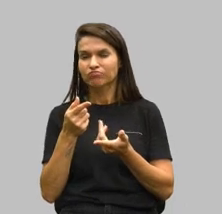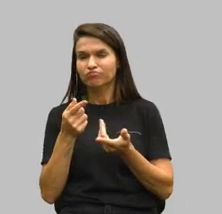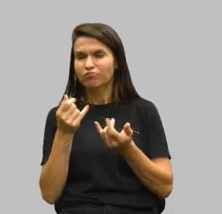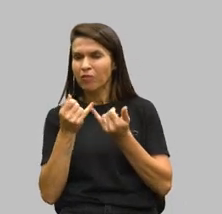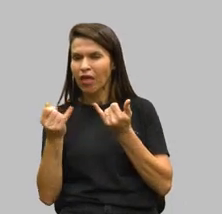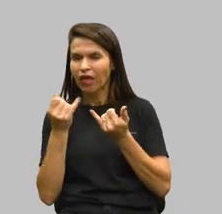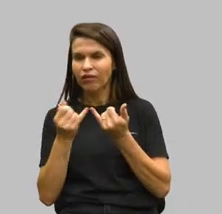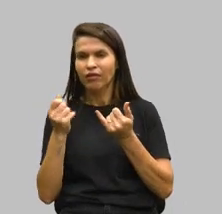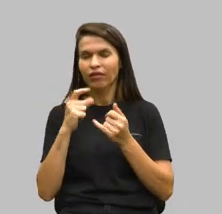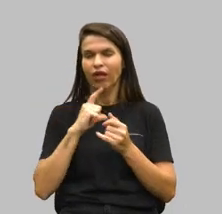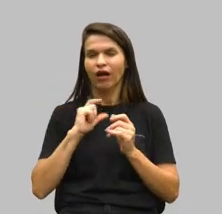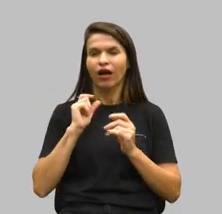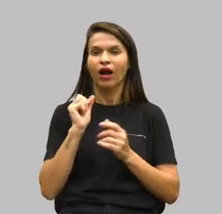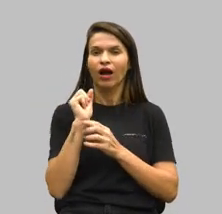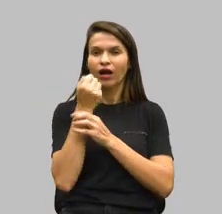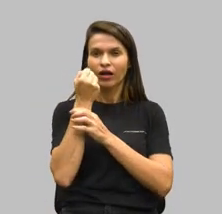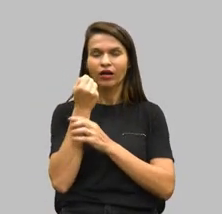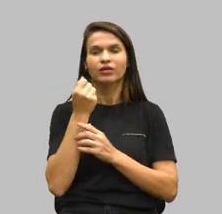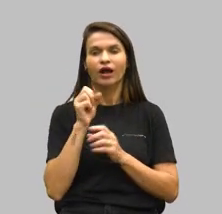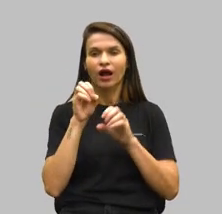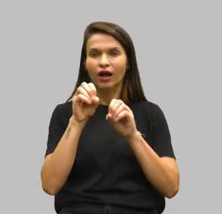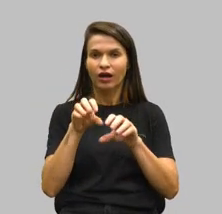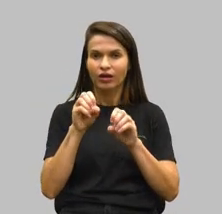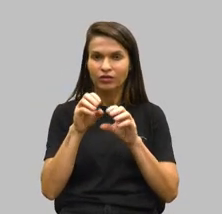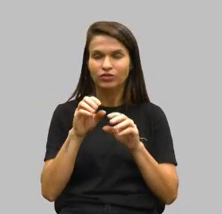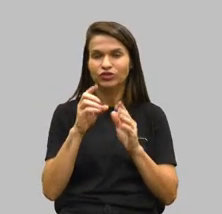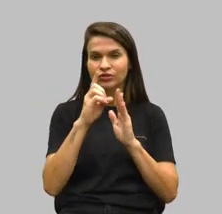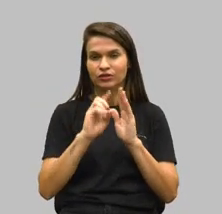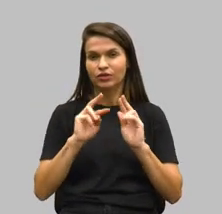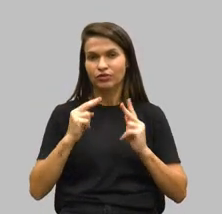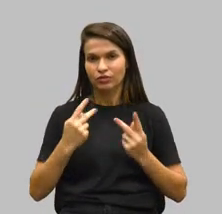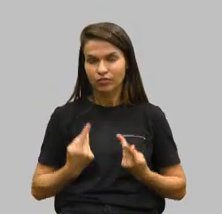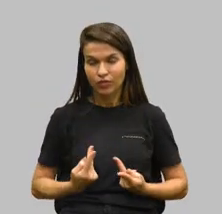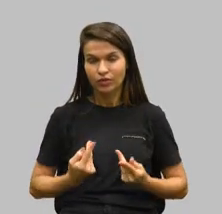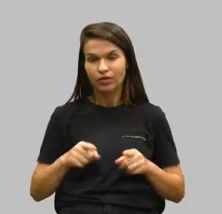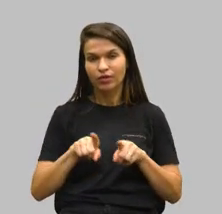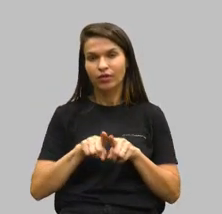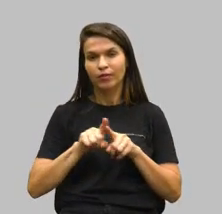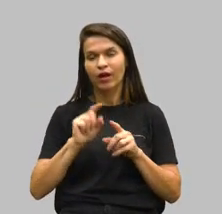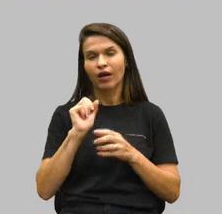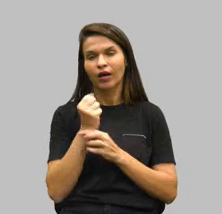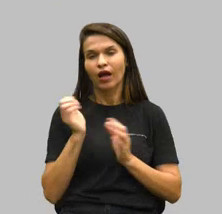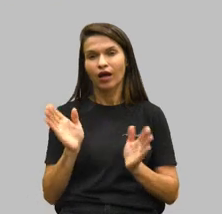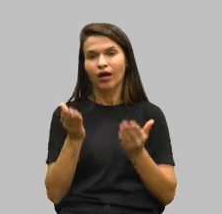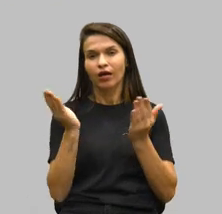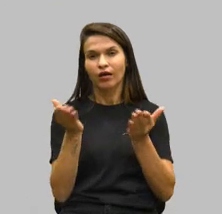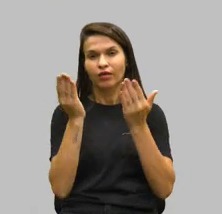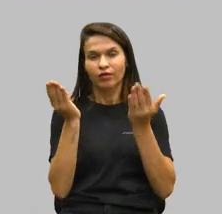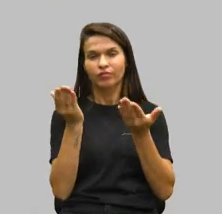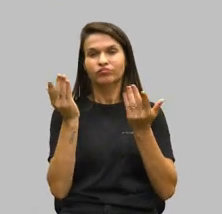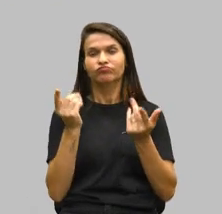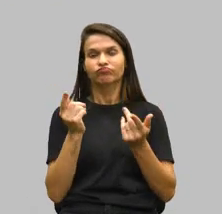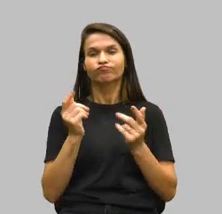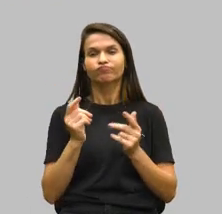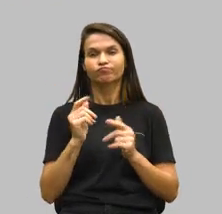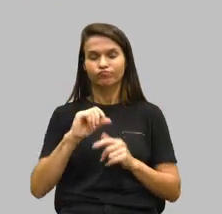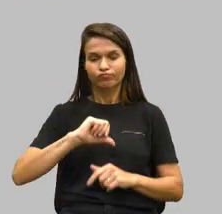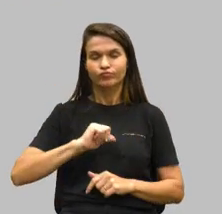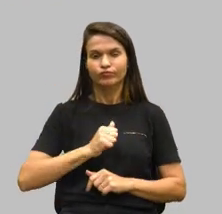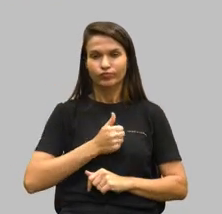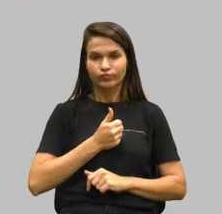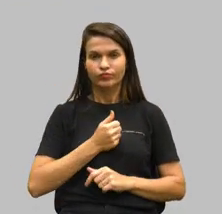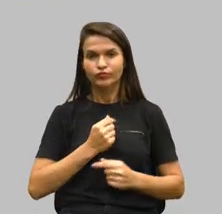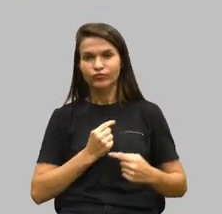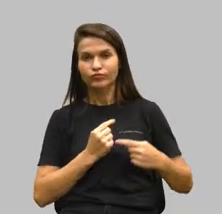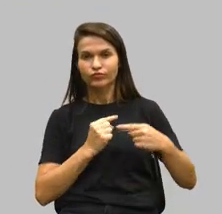garantir educação e direitos humanos garantir a promoção em ações afirmativas enfrentamento